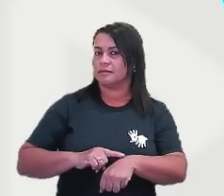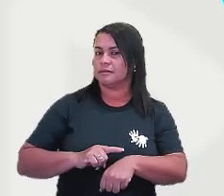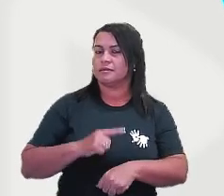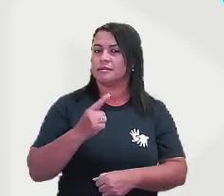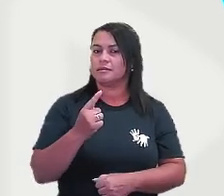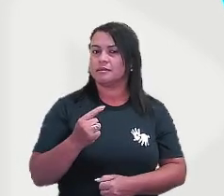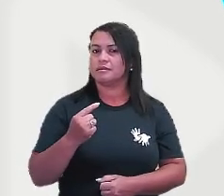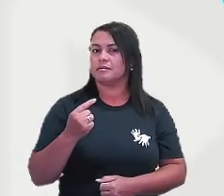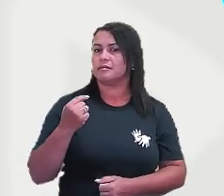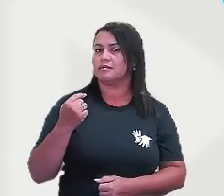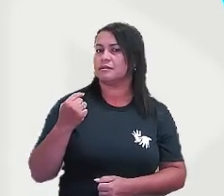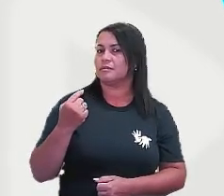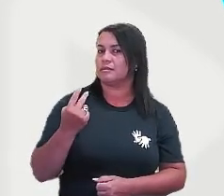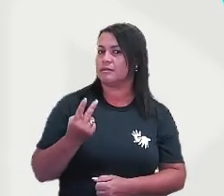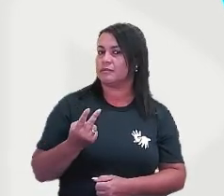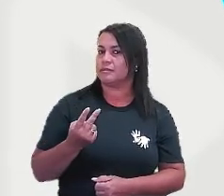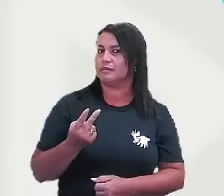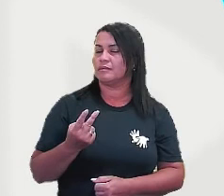1,